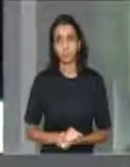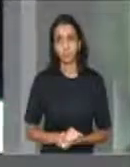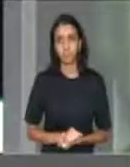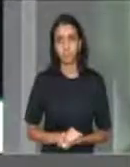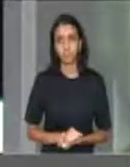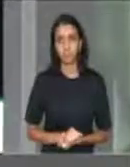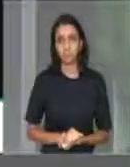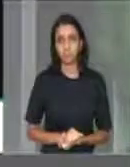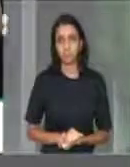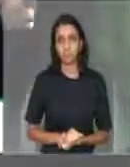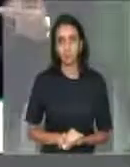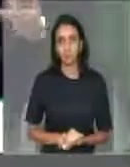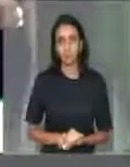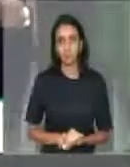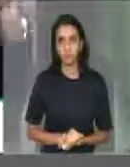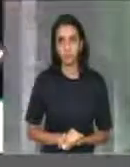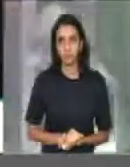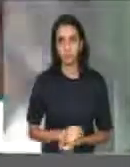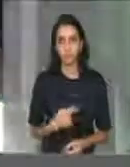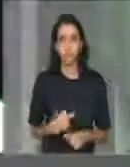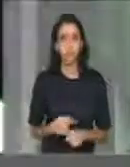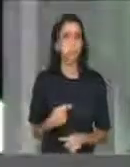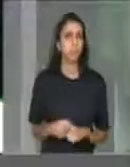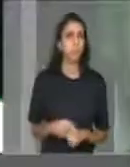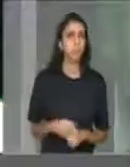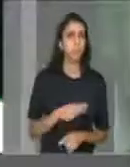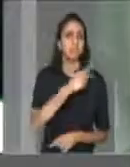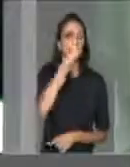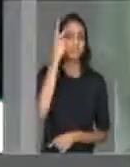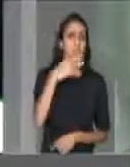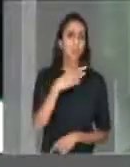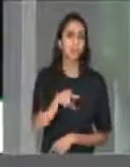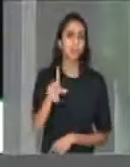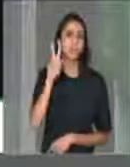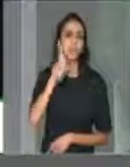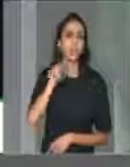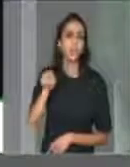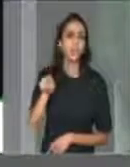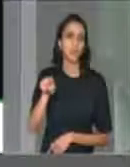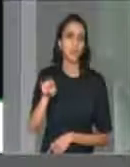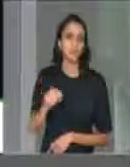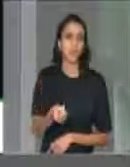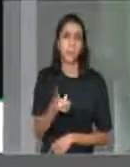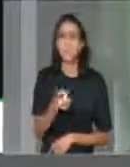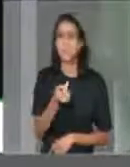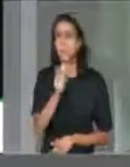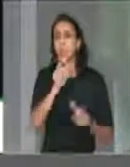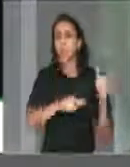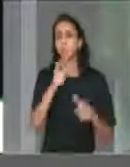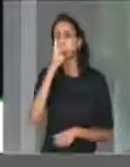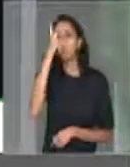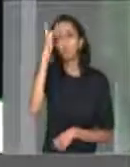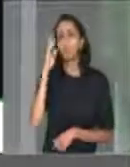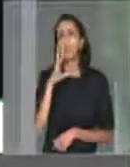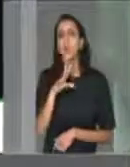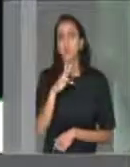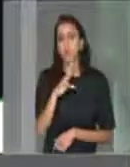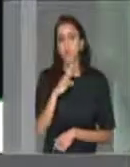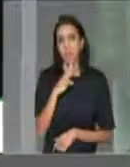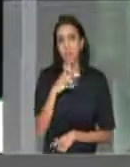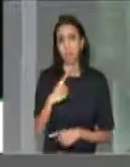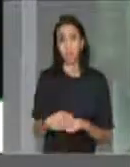desconhecida essa força histórica, e poucos brasileiros sabem que a